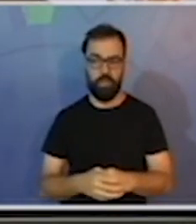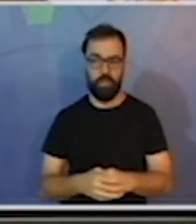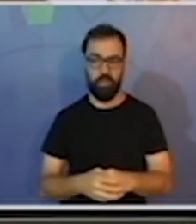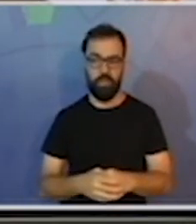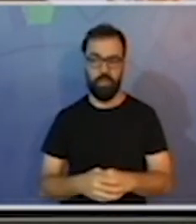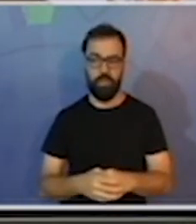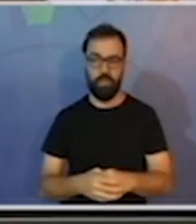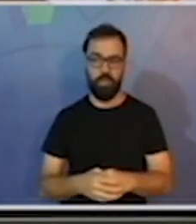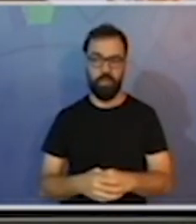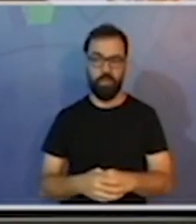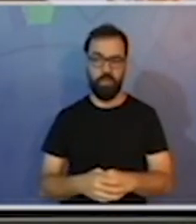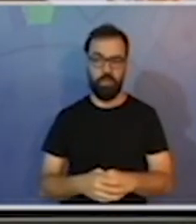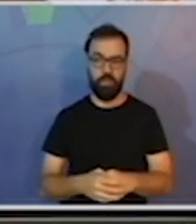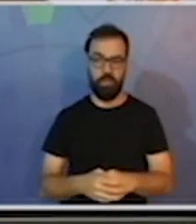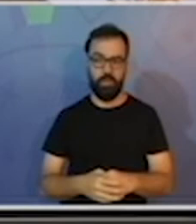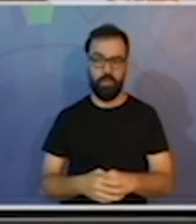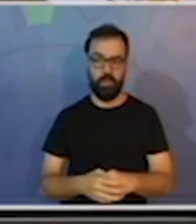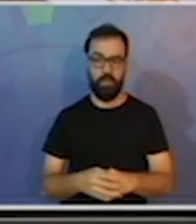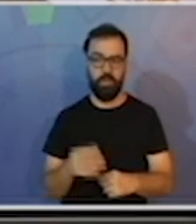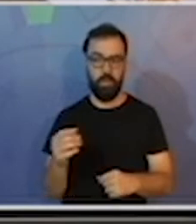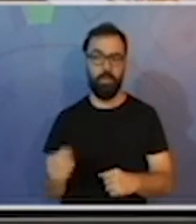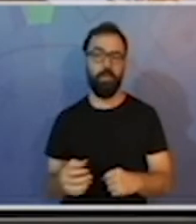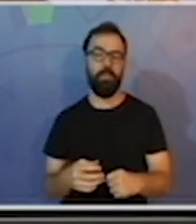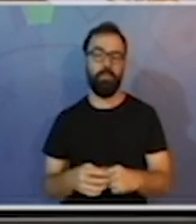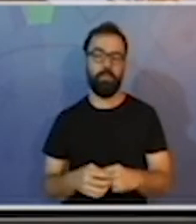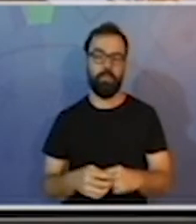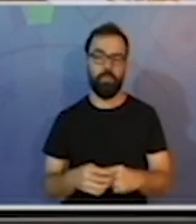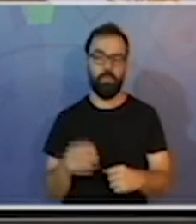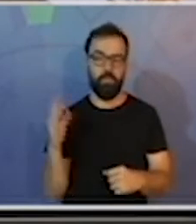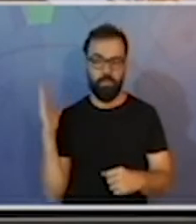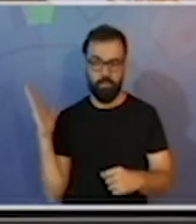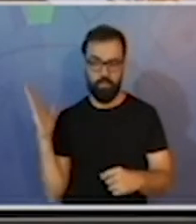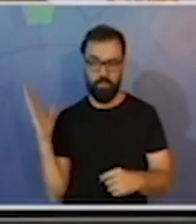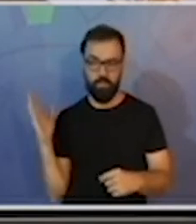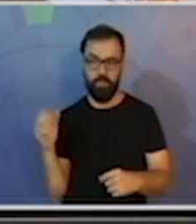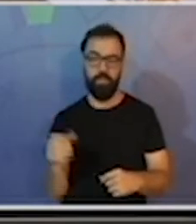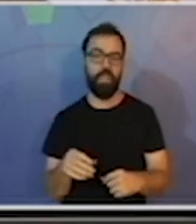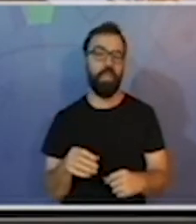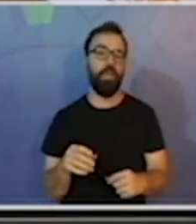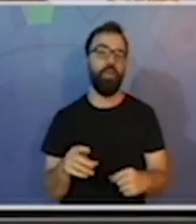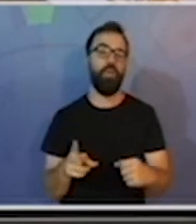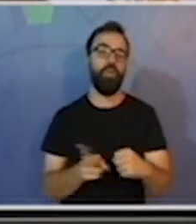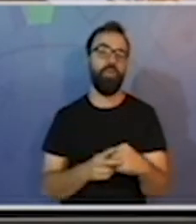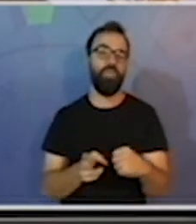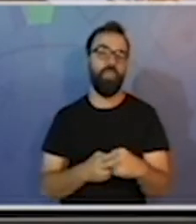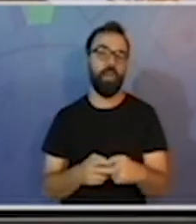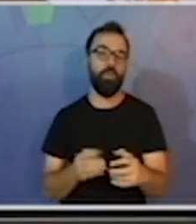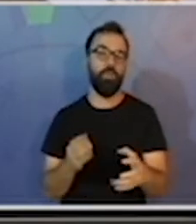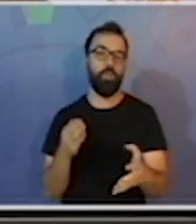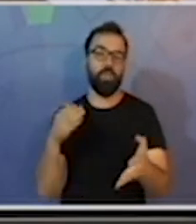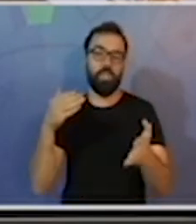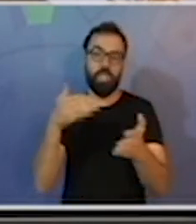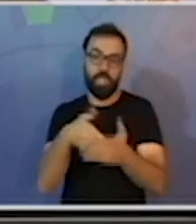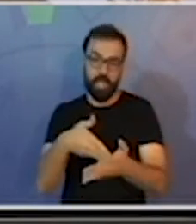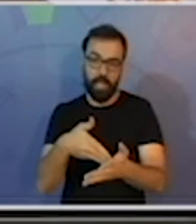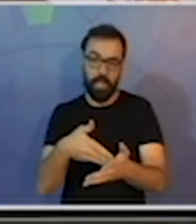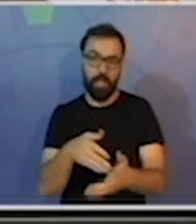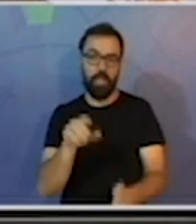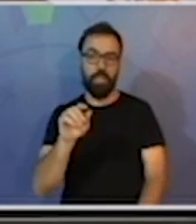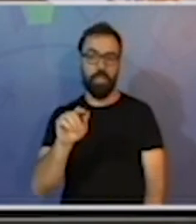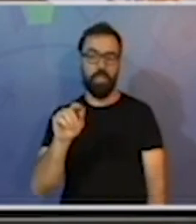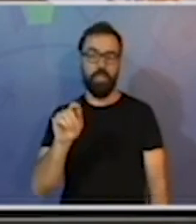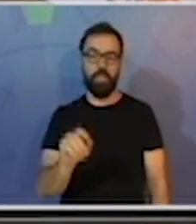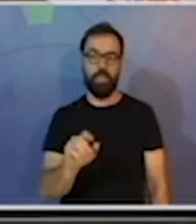A é a forma chego não é admitida na Norma padrão que